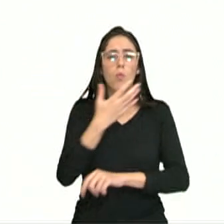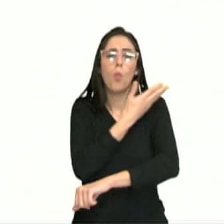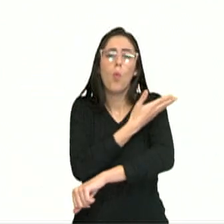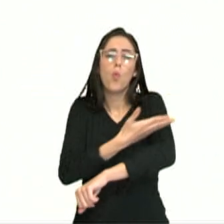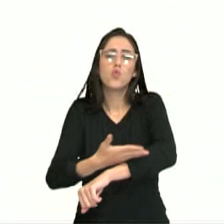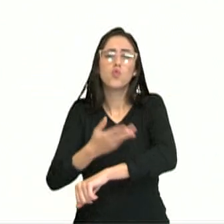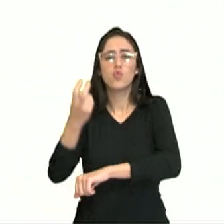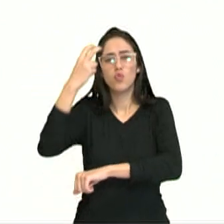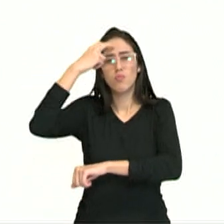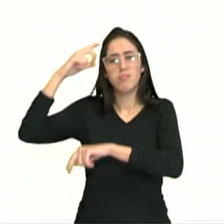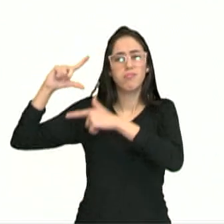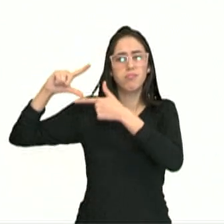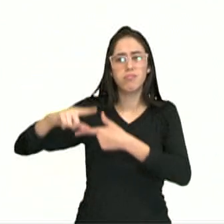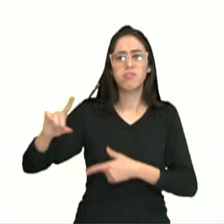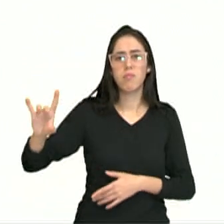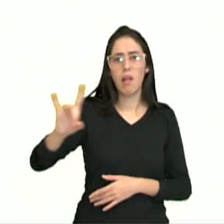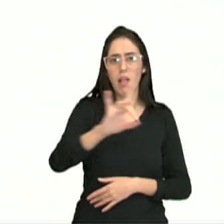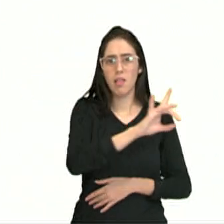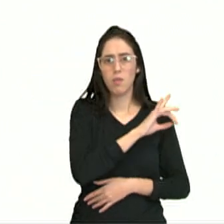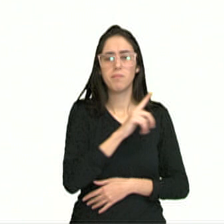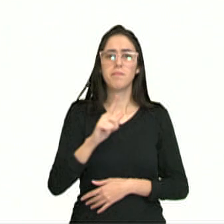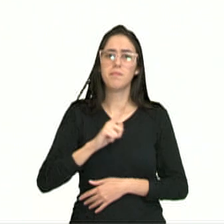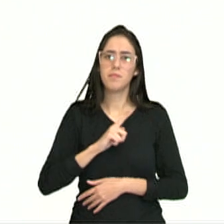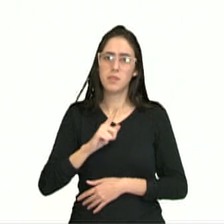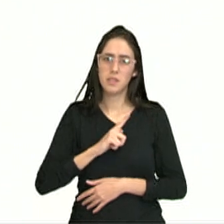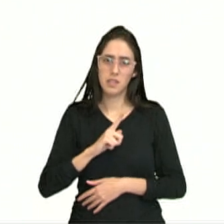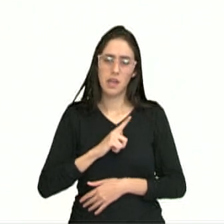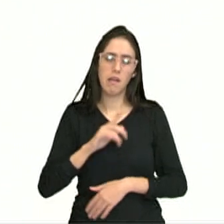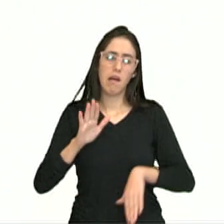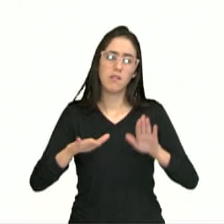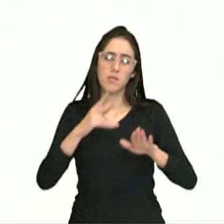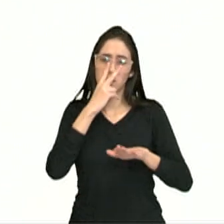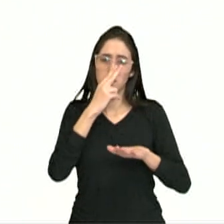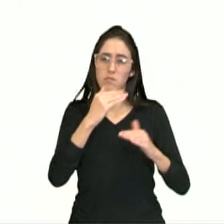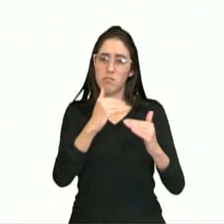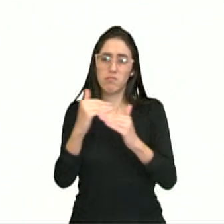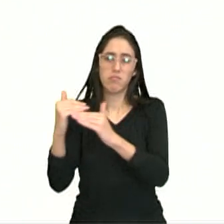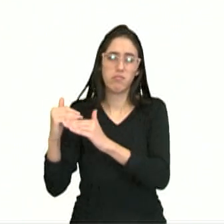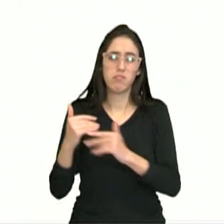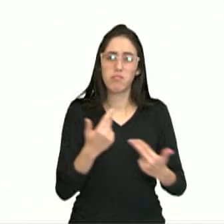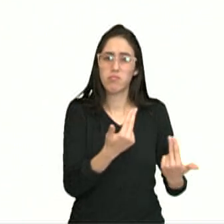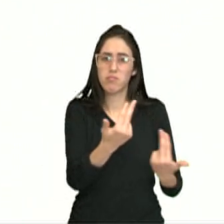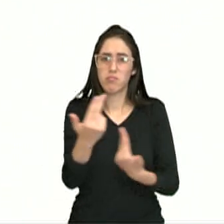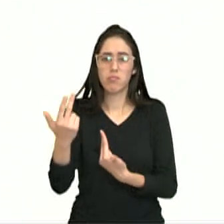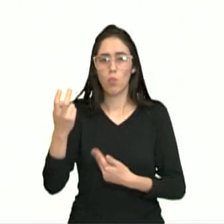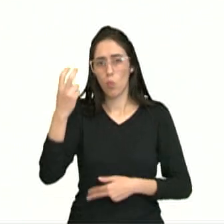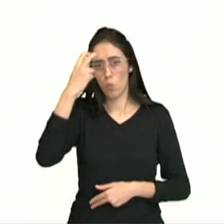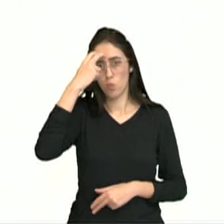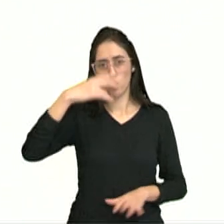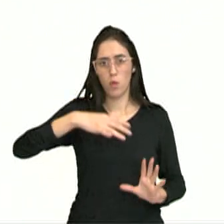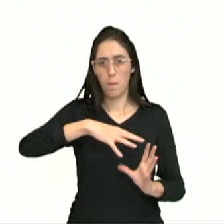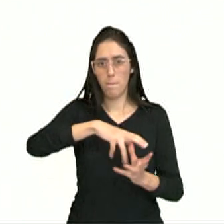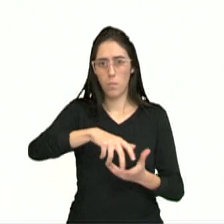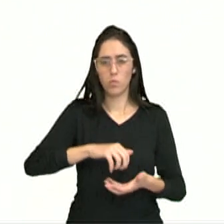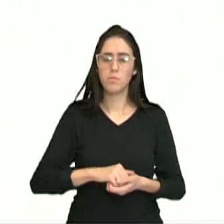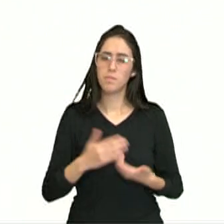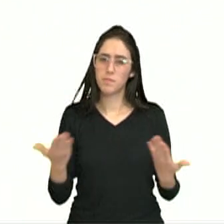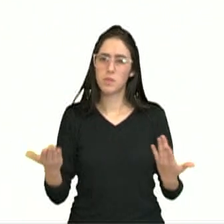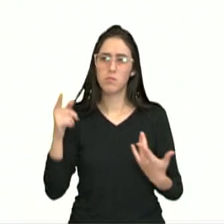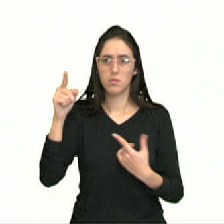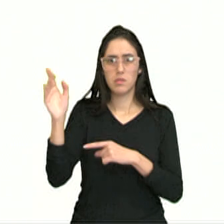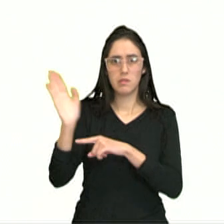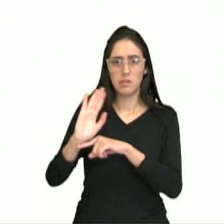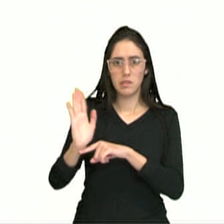por dinâmicas que em certa medida vão tender a uniformizar expressões culturais pelo mundo, tá? Então, o cinema faz